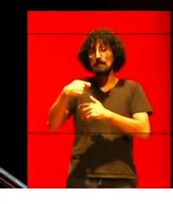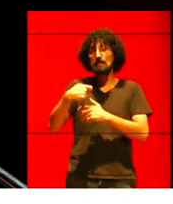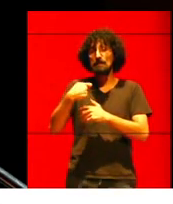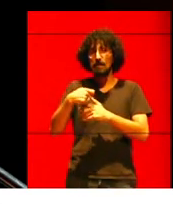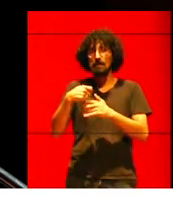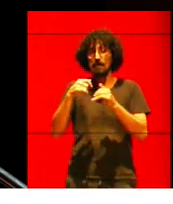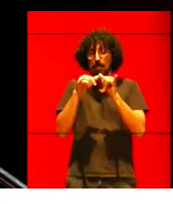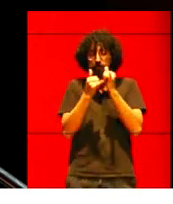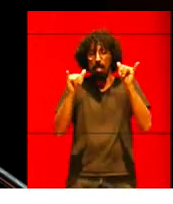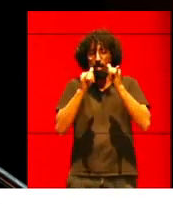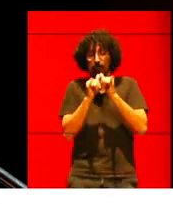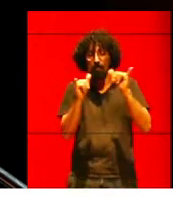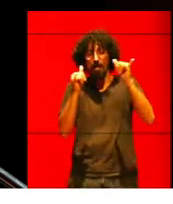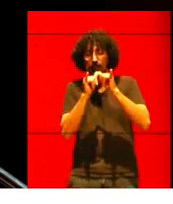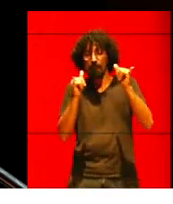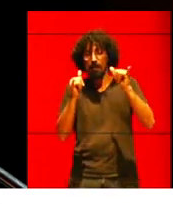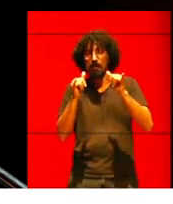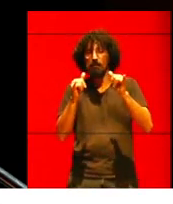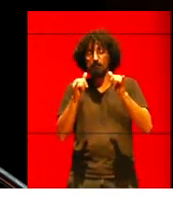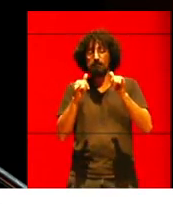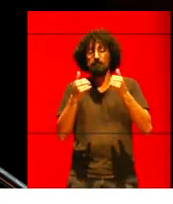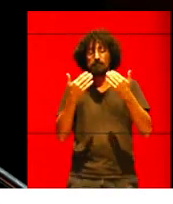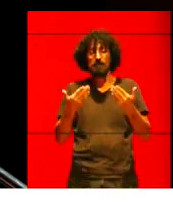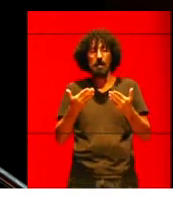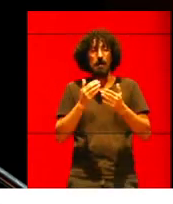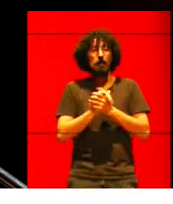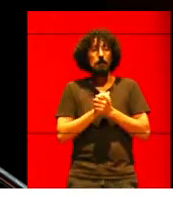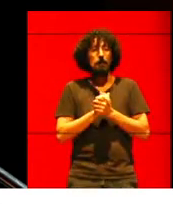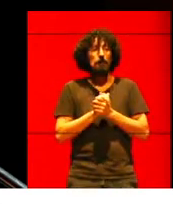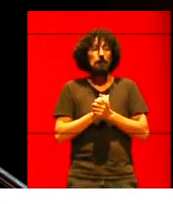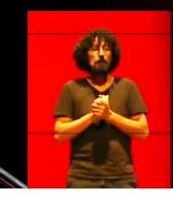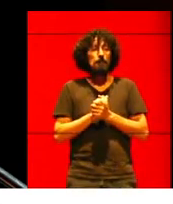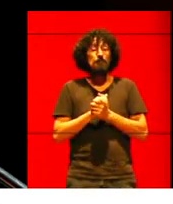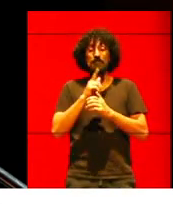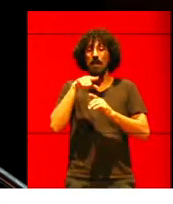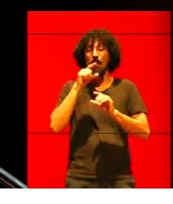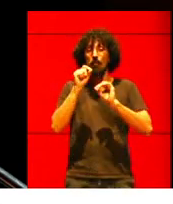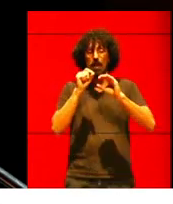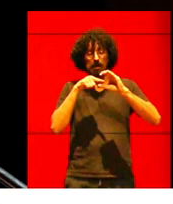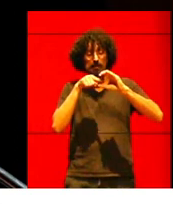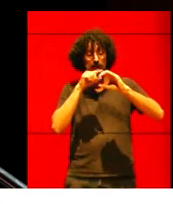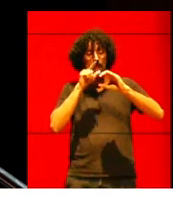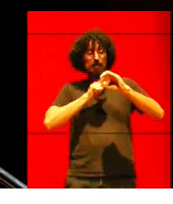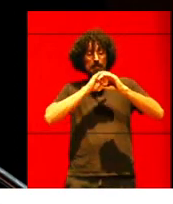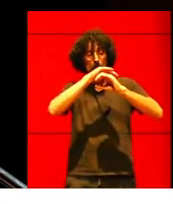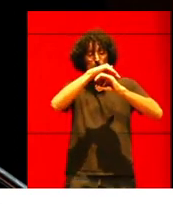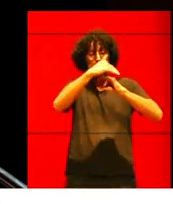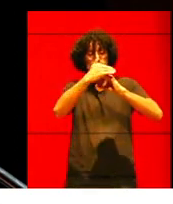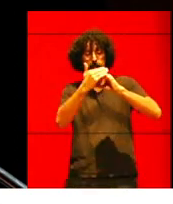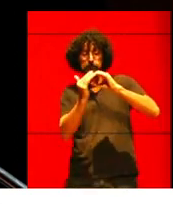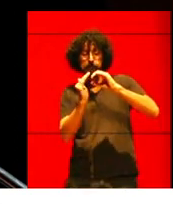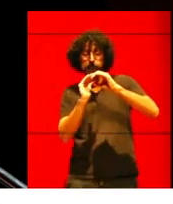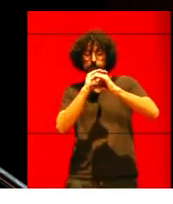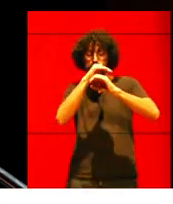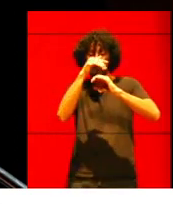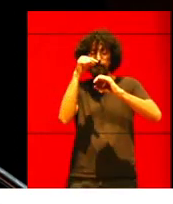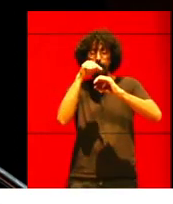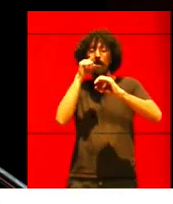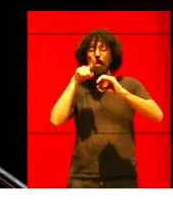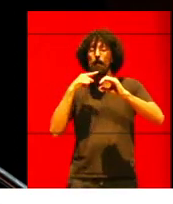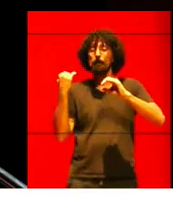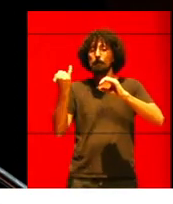conferido pela bainha de mielina, que é uma estrutura membranosa da própria membrana plasmática, que tem uma